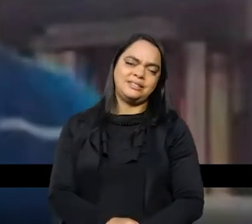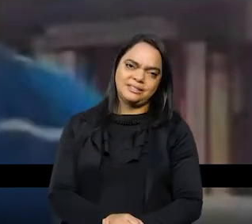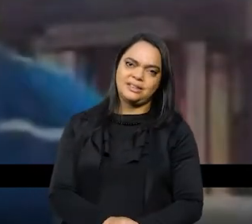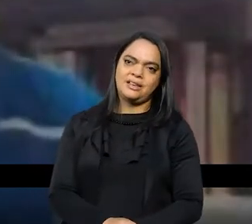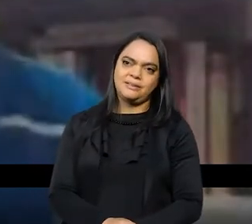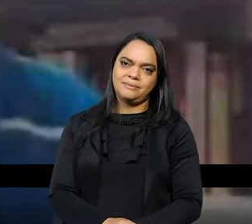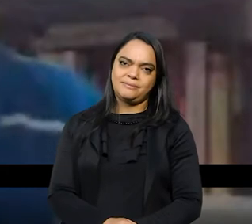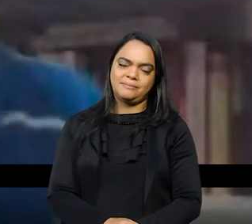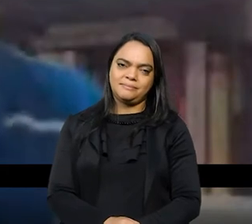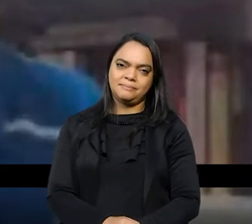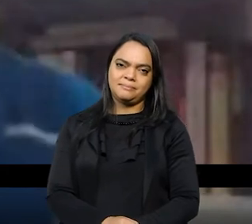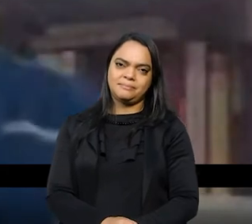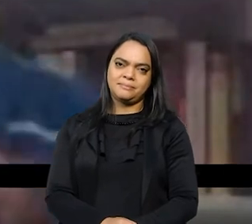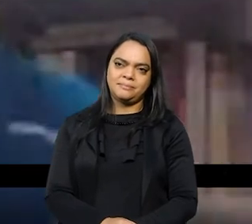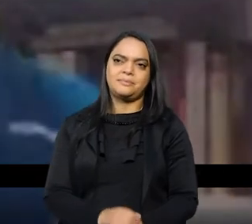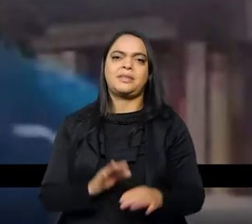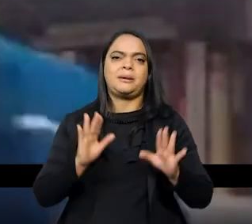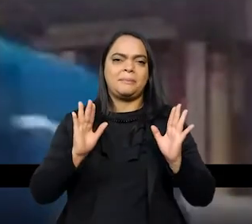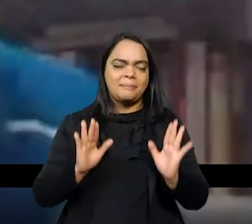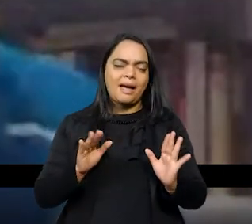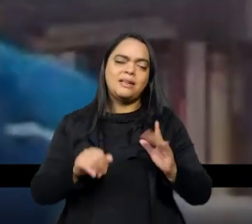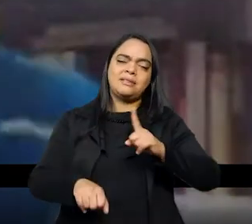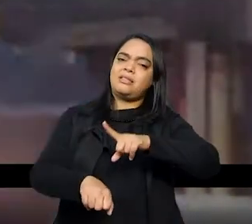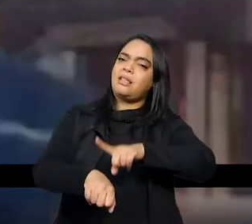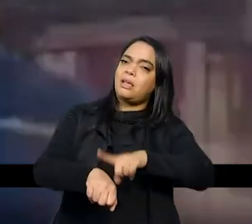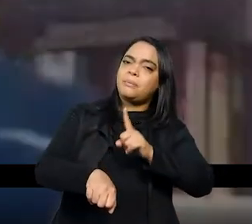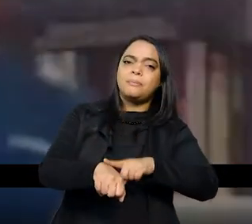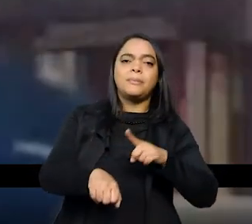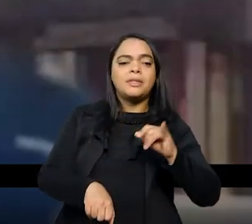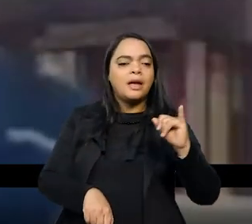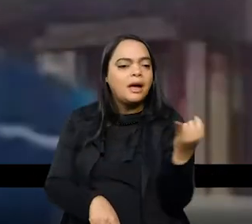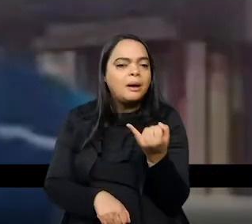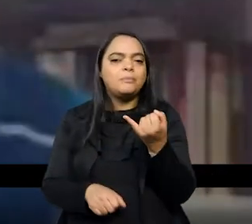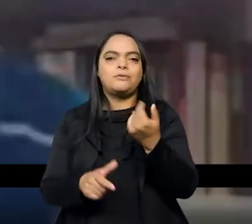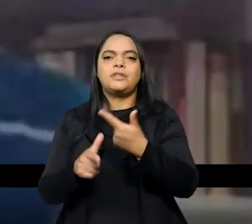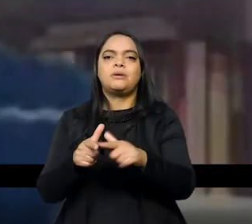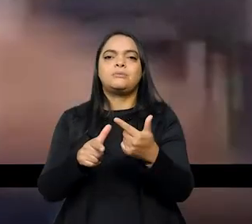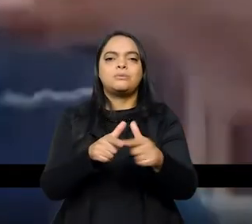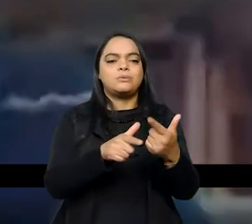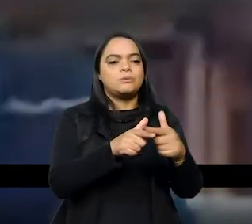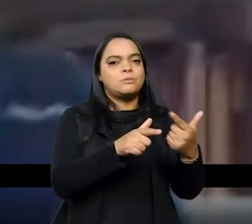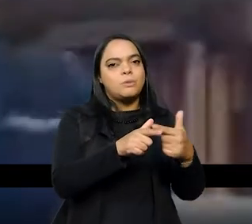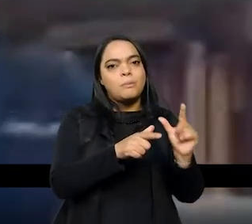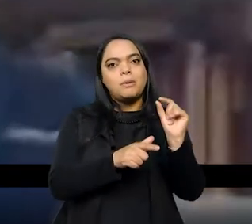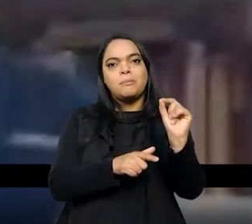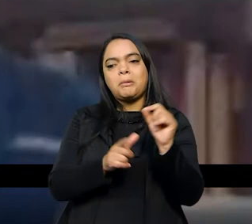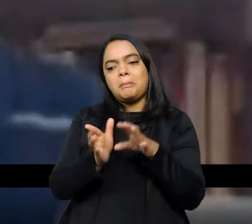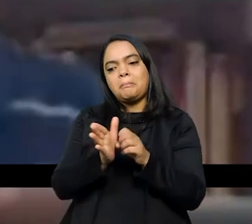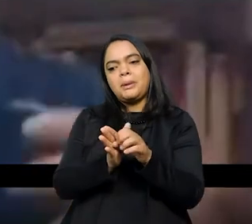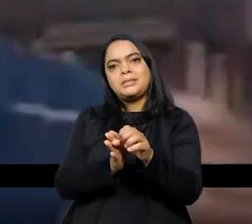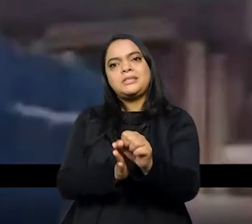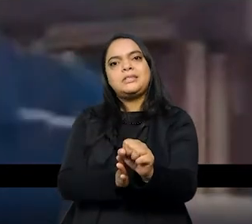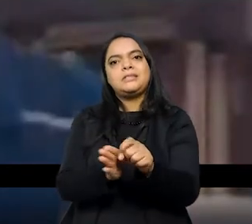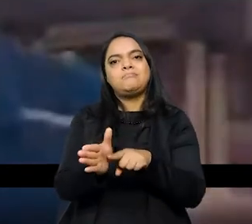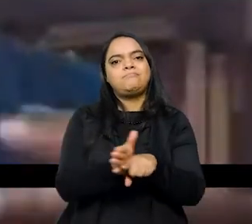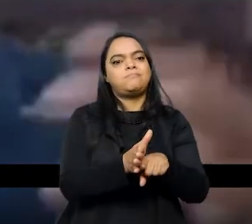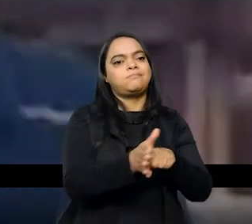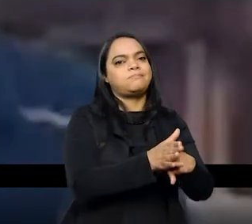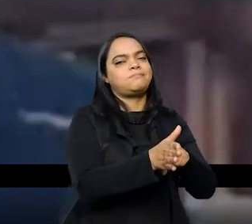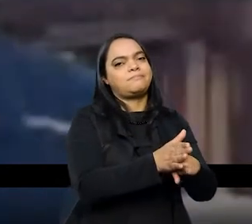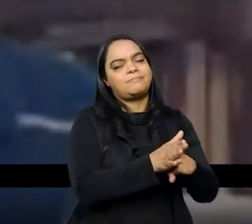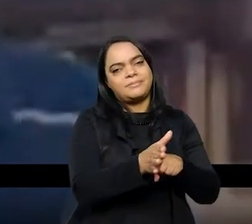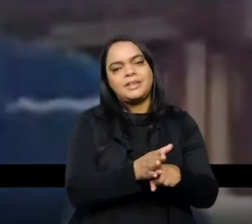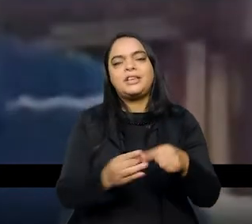Mas isso é o momento da gente aproveitar determinadas situações e fazer pesquisas. E haver um fórum de discussão,